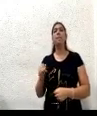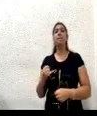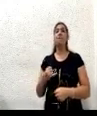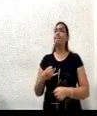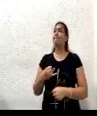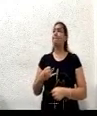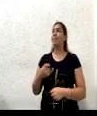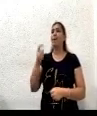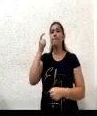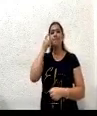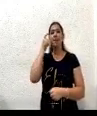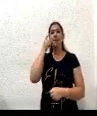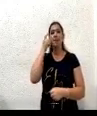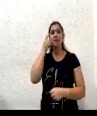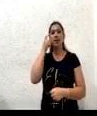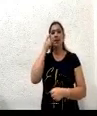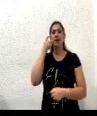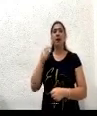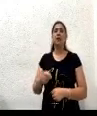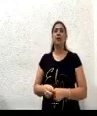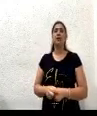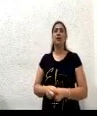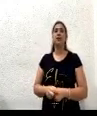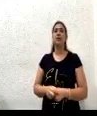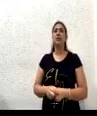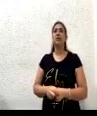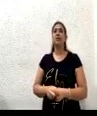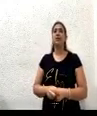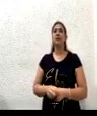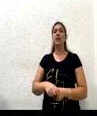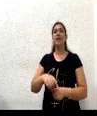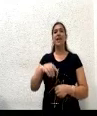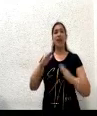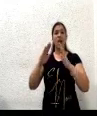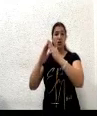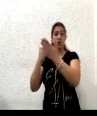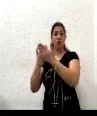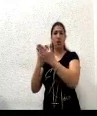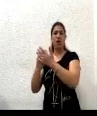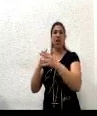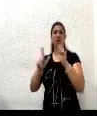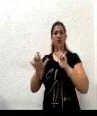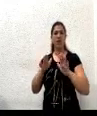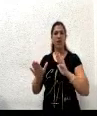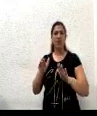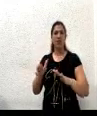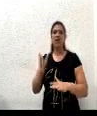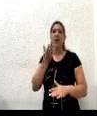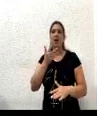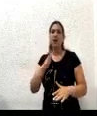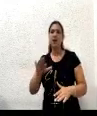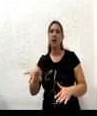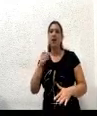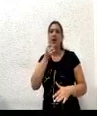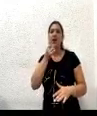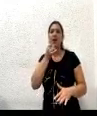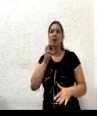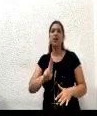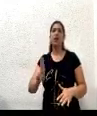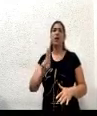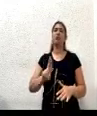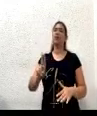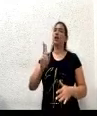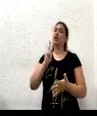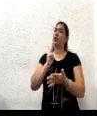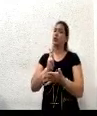aquelas bebidas chamadas corotinho que as crianças de escola, aí saem às vezes da escola e vai tomar. Já flagrei